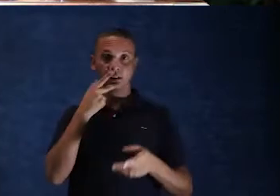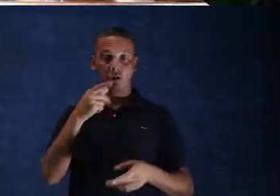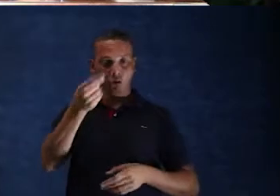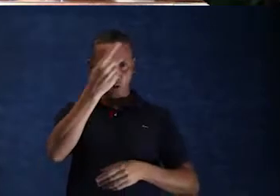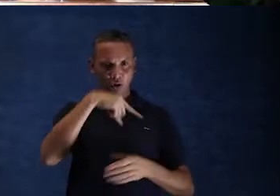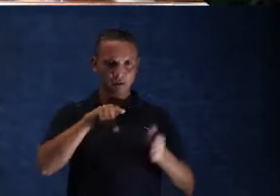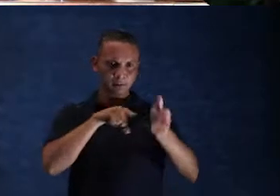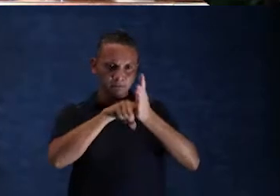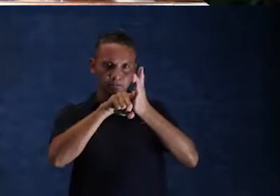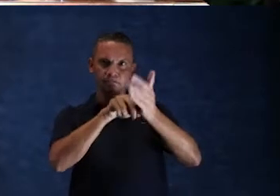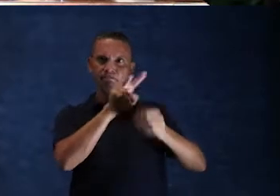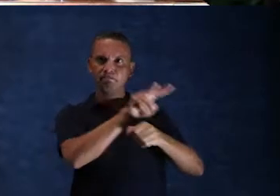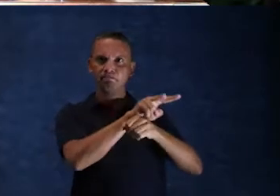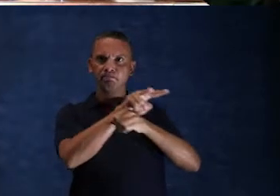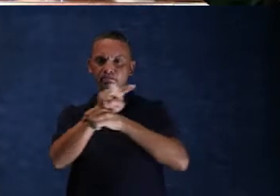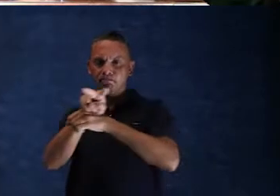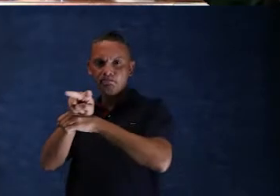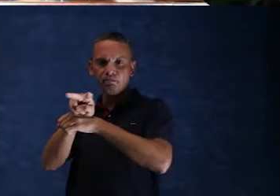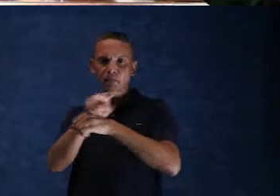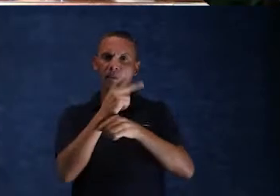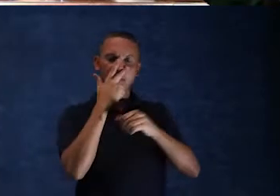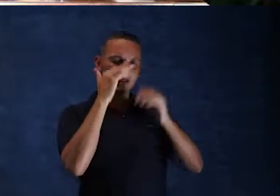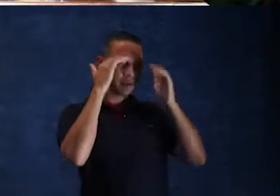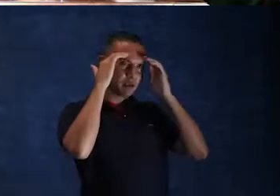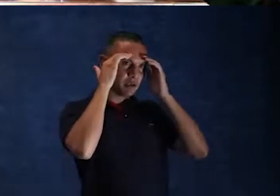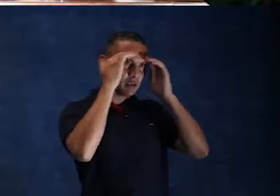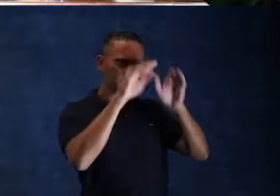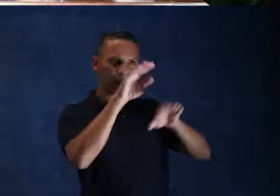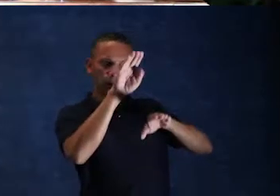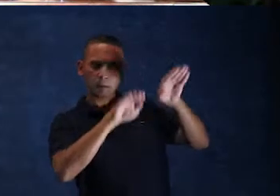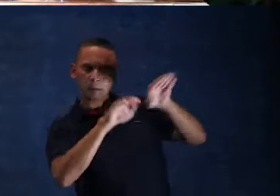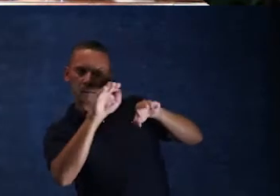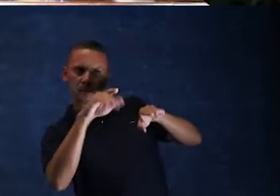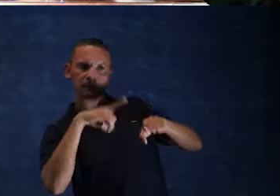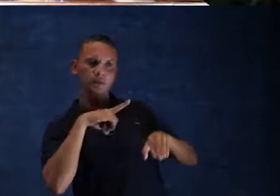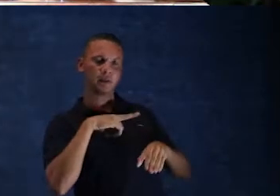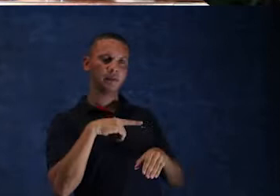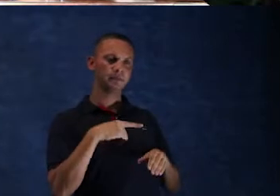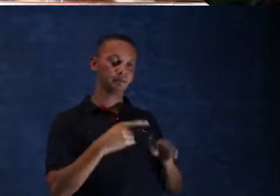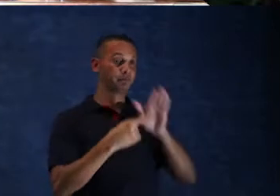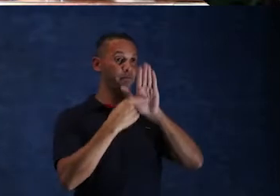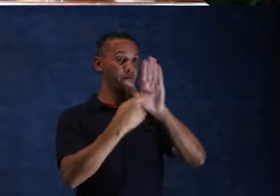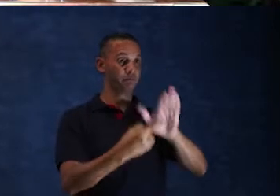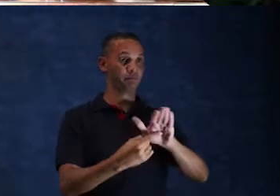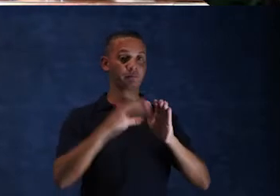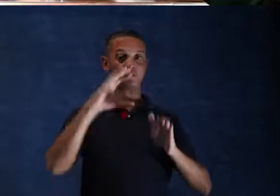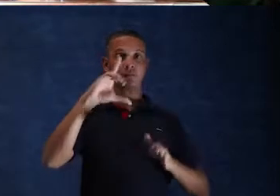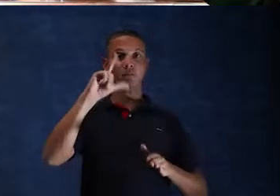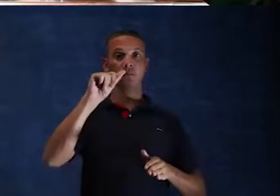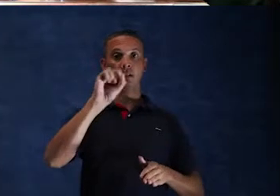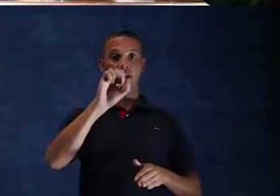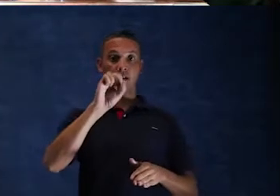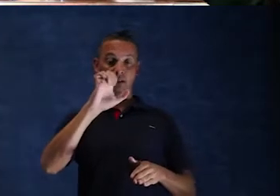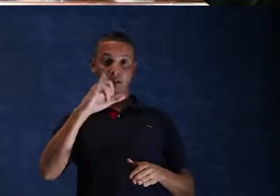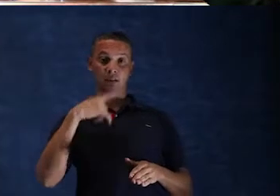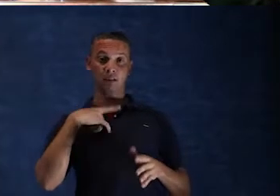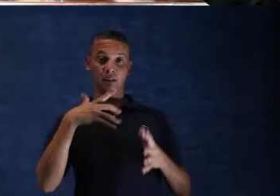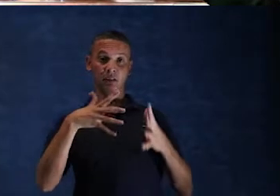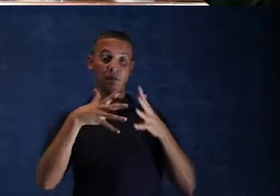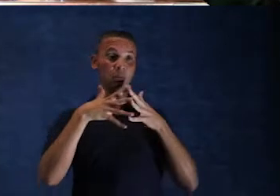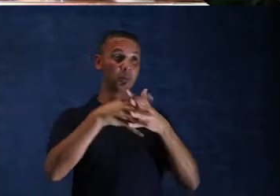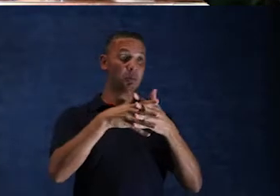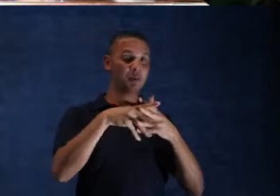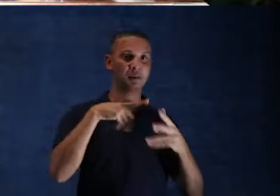os termômetros da moral estabelecida. Como representantes da classe, afirmo que nossa sociedade está